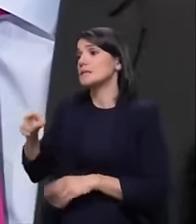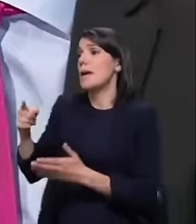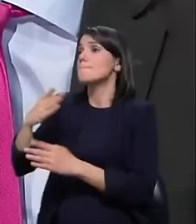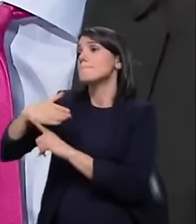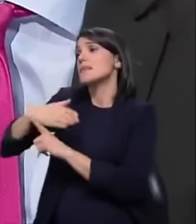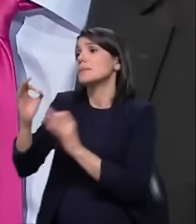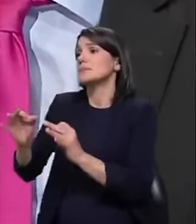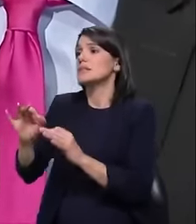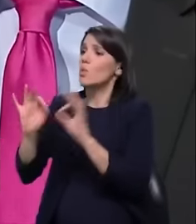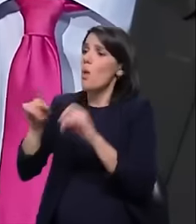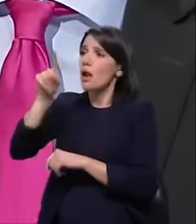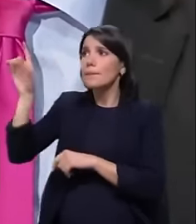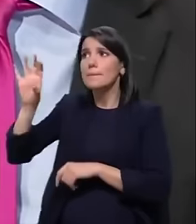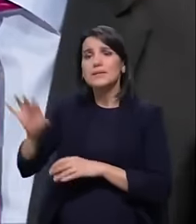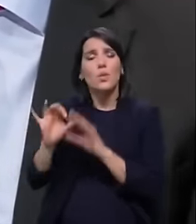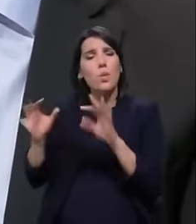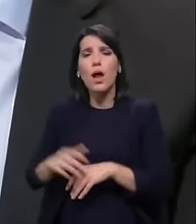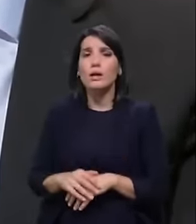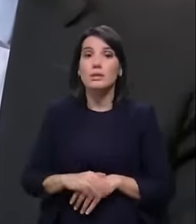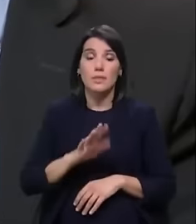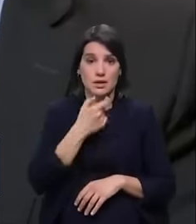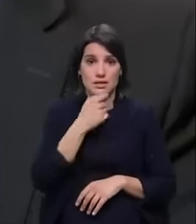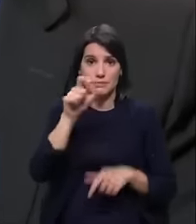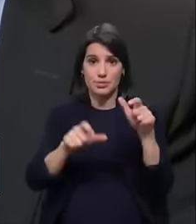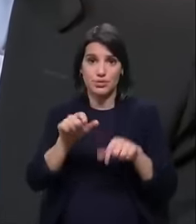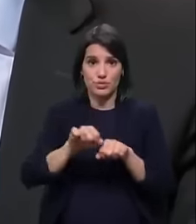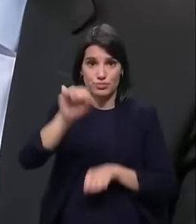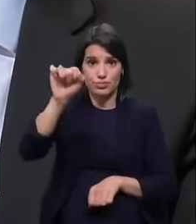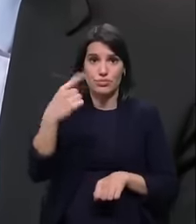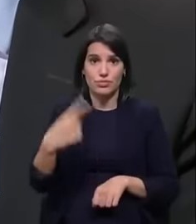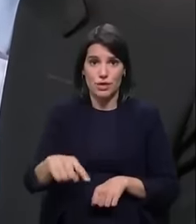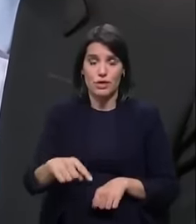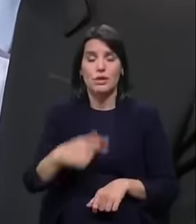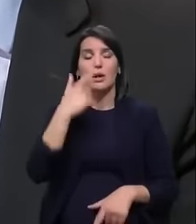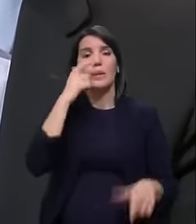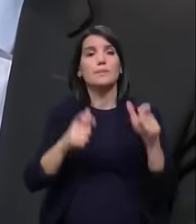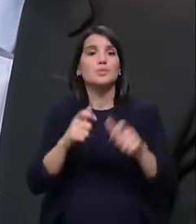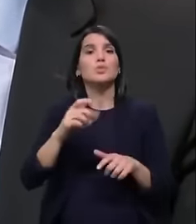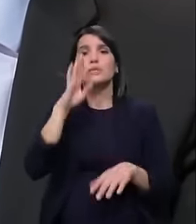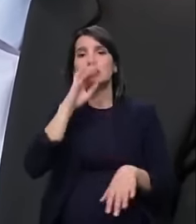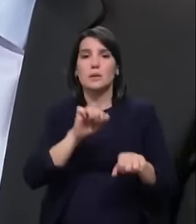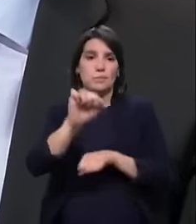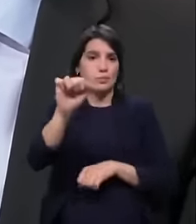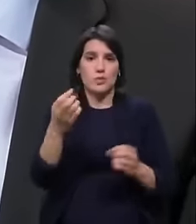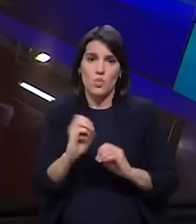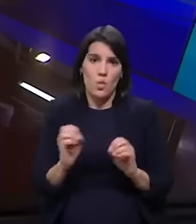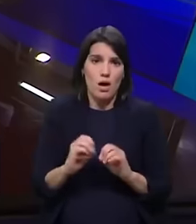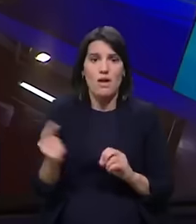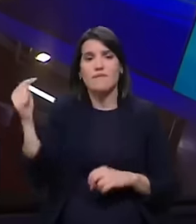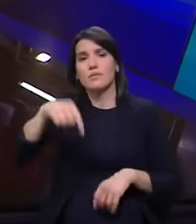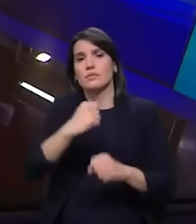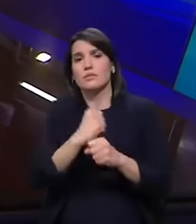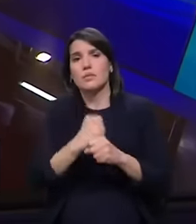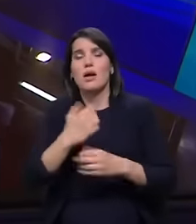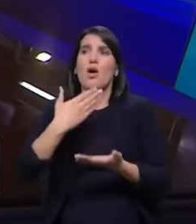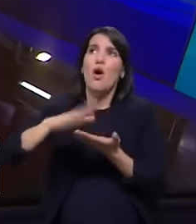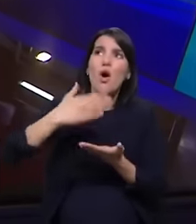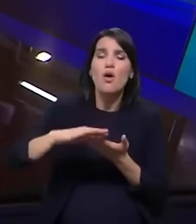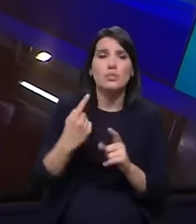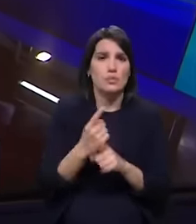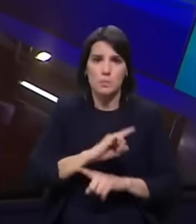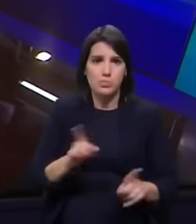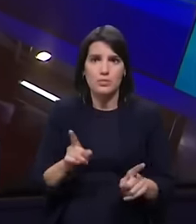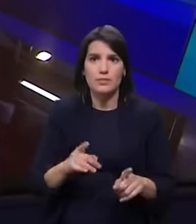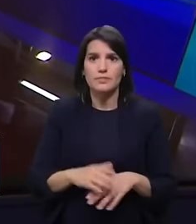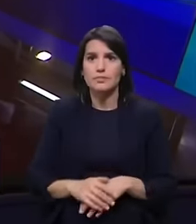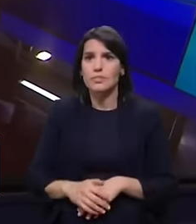necessidades, como é feito nesses países. Mas só quem tivesse qualificações. Alguém que sem qualificações aqui, viesse trabalhar na construção civil, por mas exemplo. Mas as